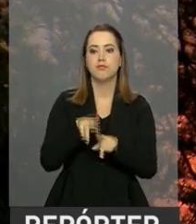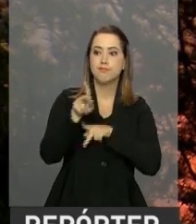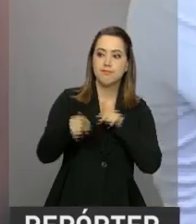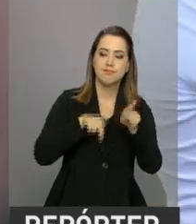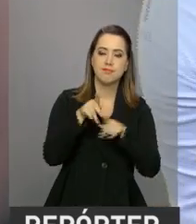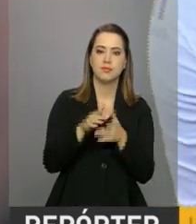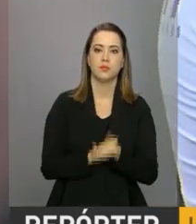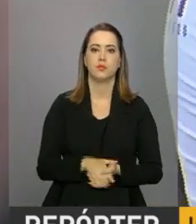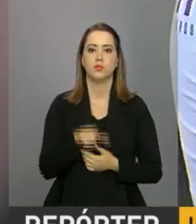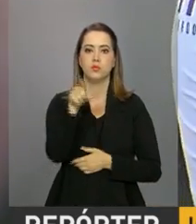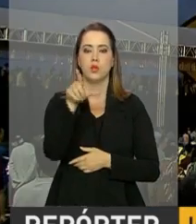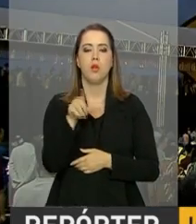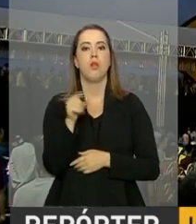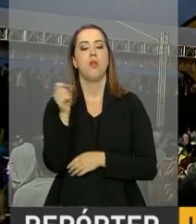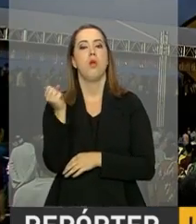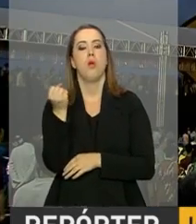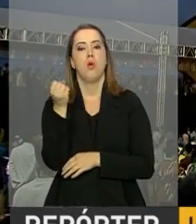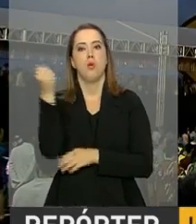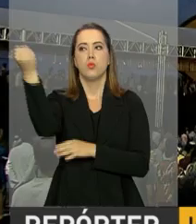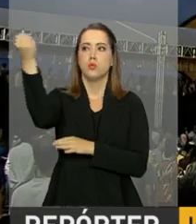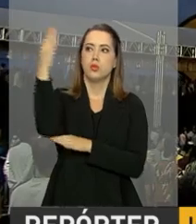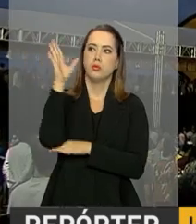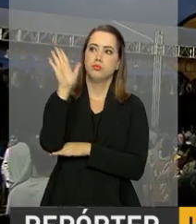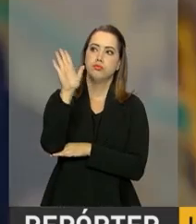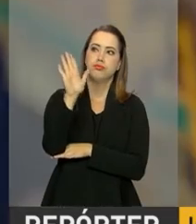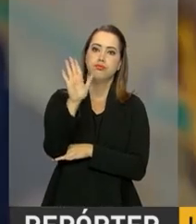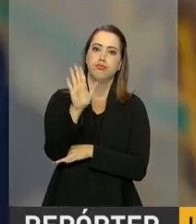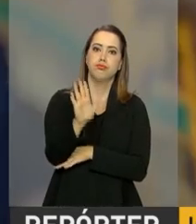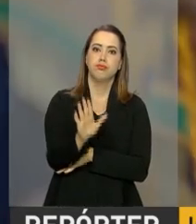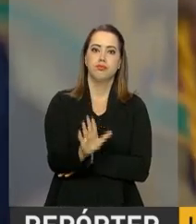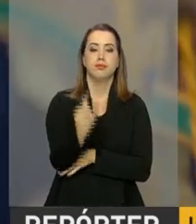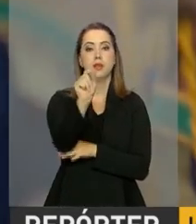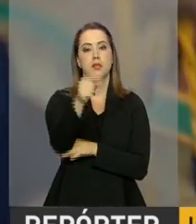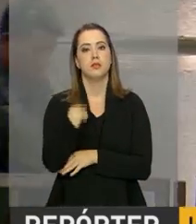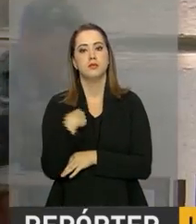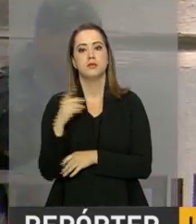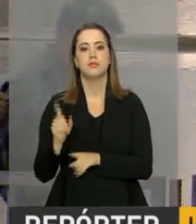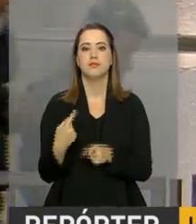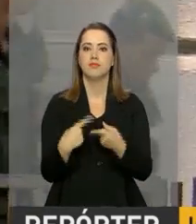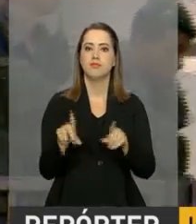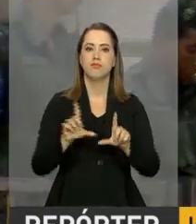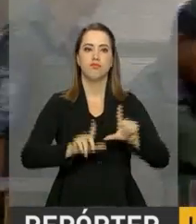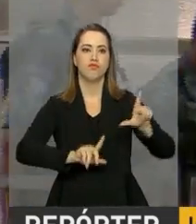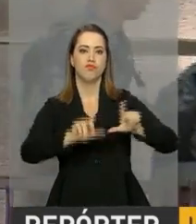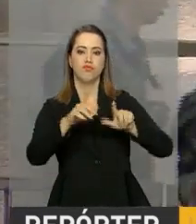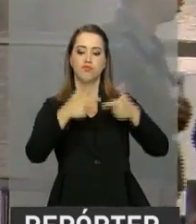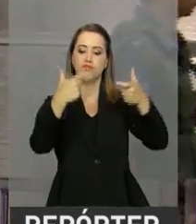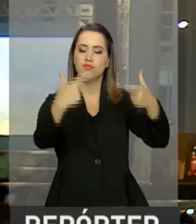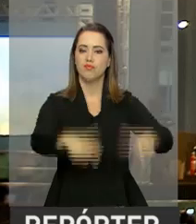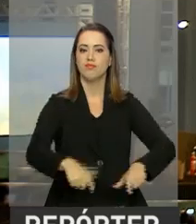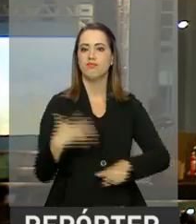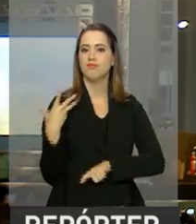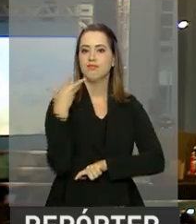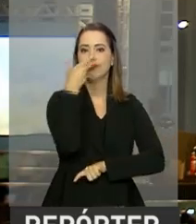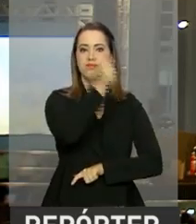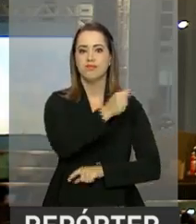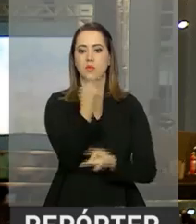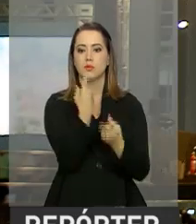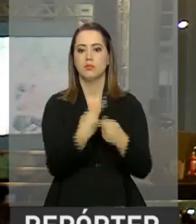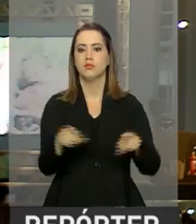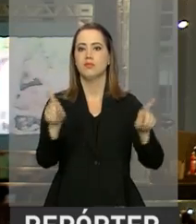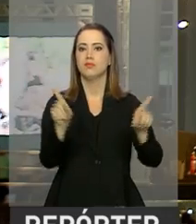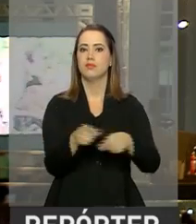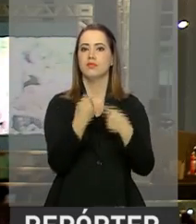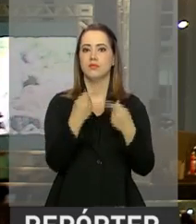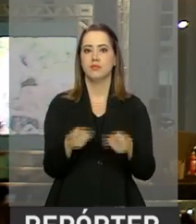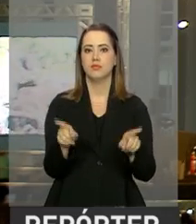pôr do sol na concha acústica do Quartel-General do Exército compôs um cenário perfeito para o concerto da